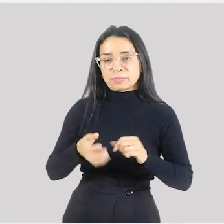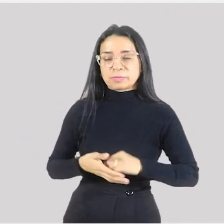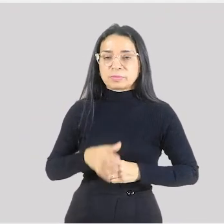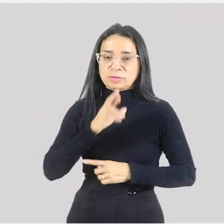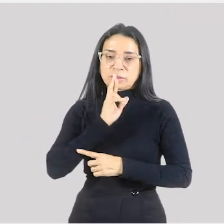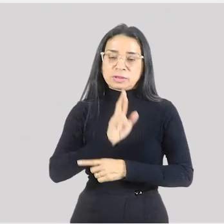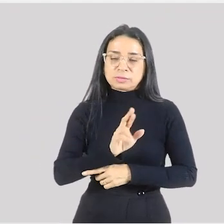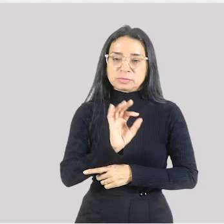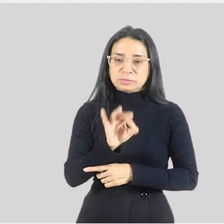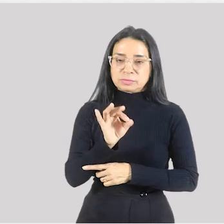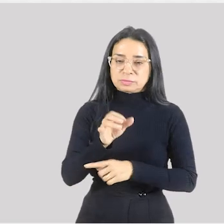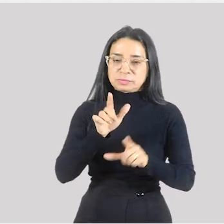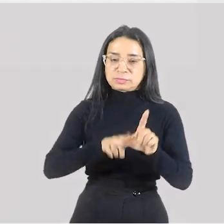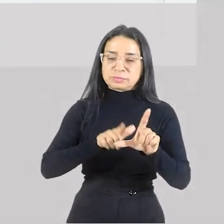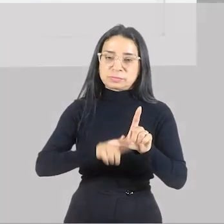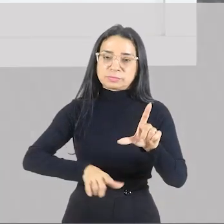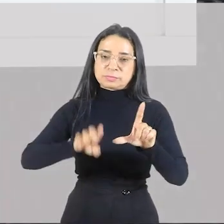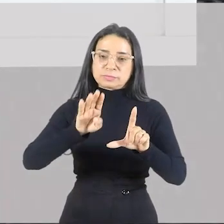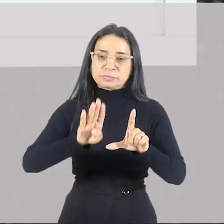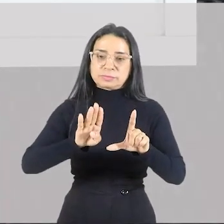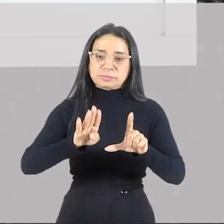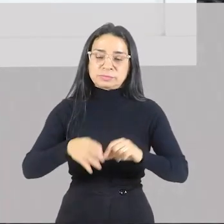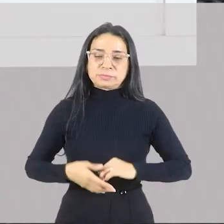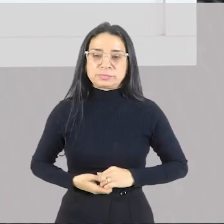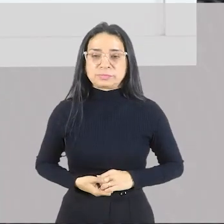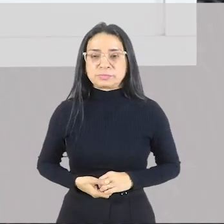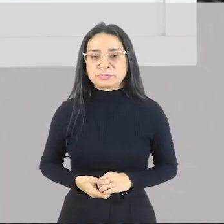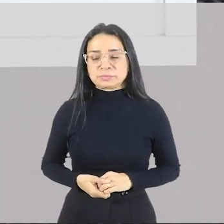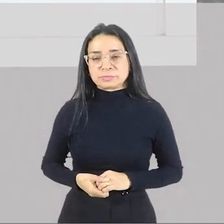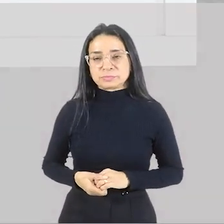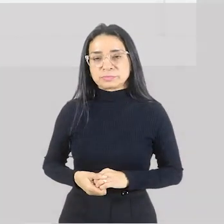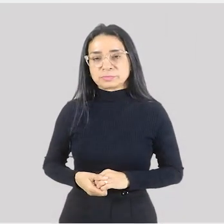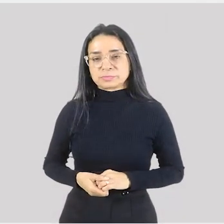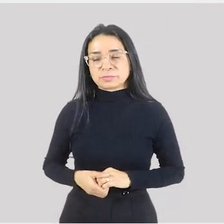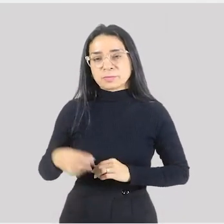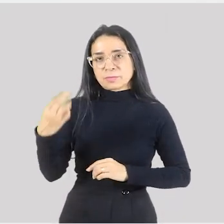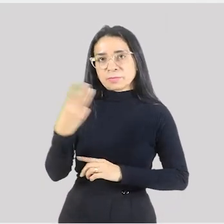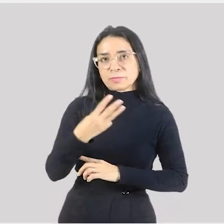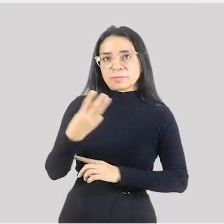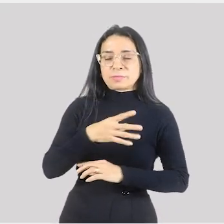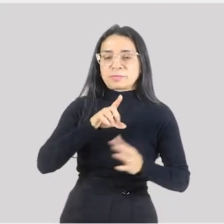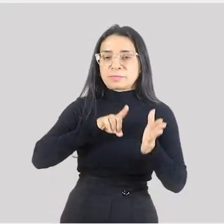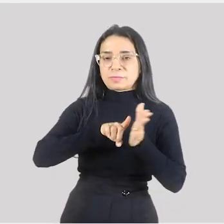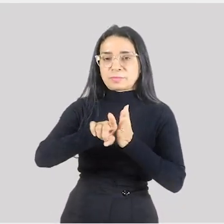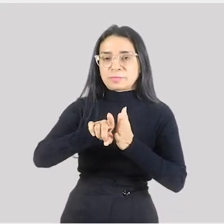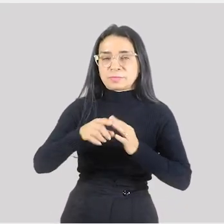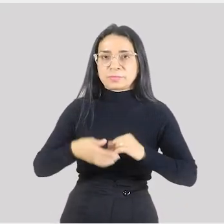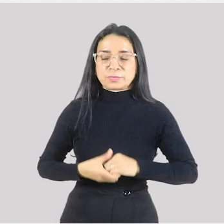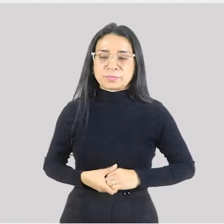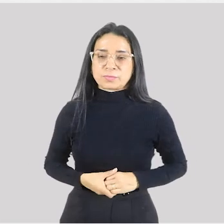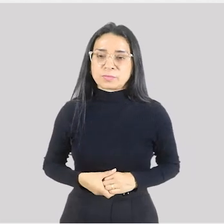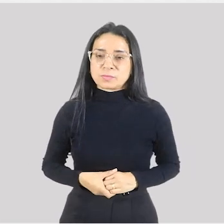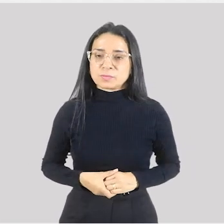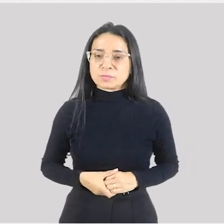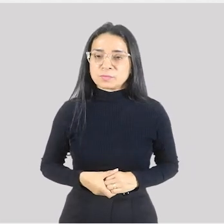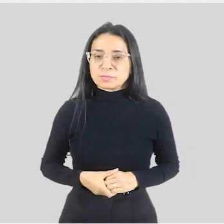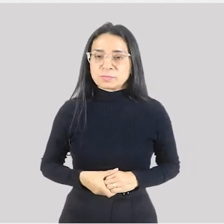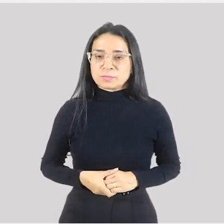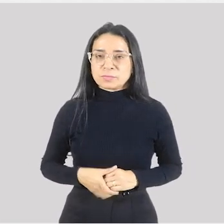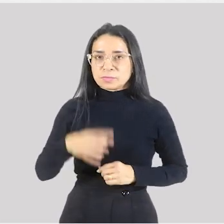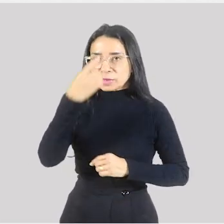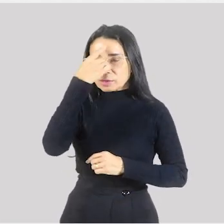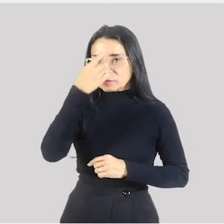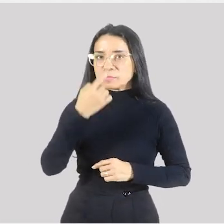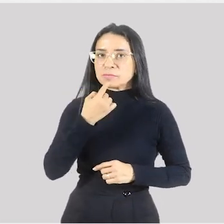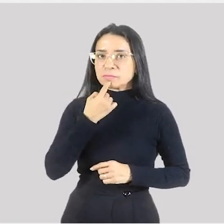na nossa questão, letra B de bola. Tranquilo? Turma, vamos agora para a nossa terceira questão, né? A figura